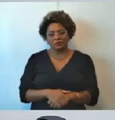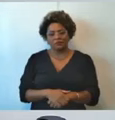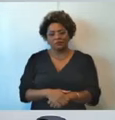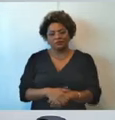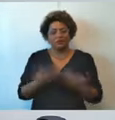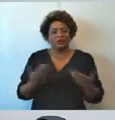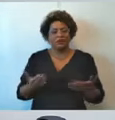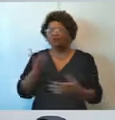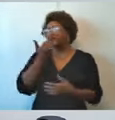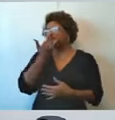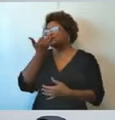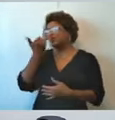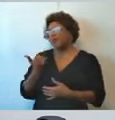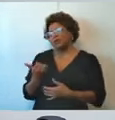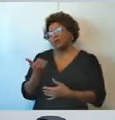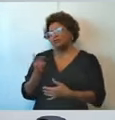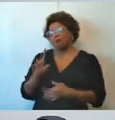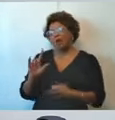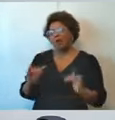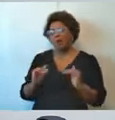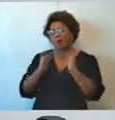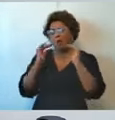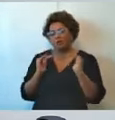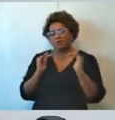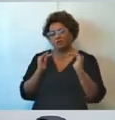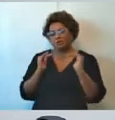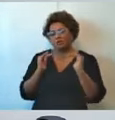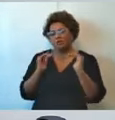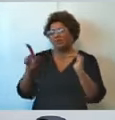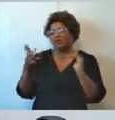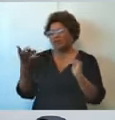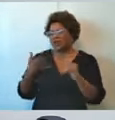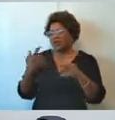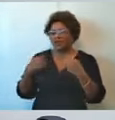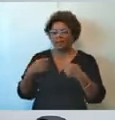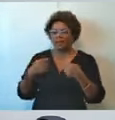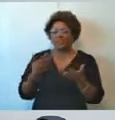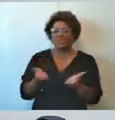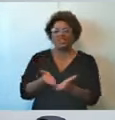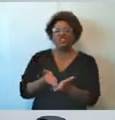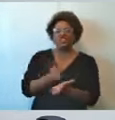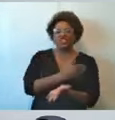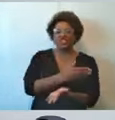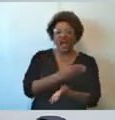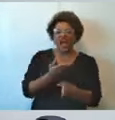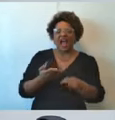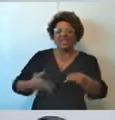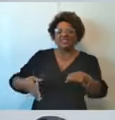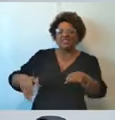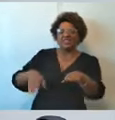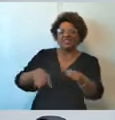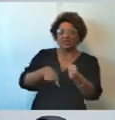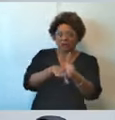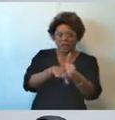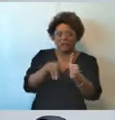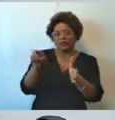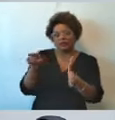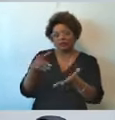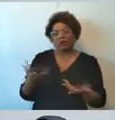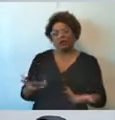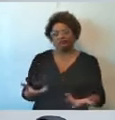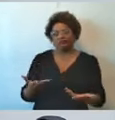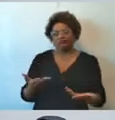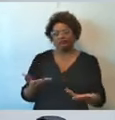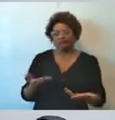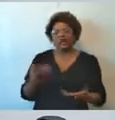estacionamento. Fez as ciclovias com os estacionamentos sem precisar mexer, então dá para fazer a motofaixa. Eu acredito que sim. E